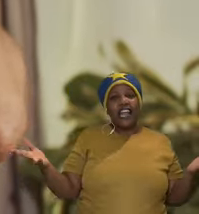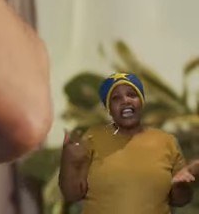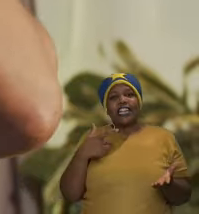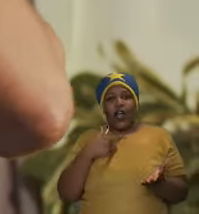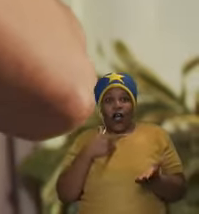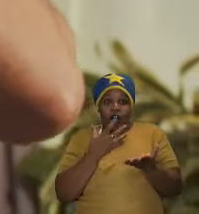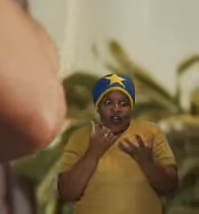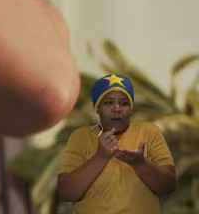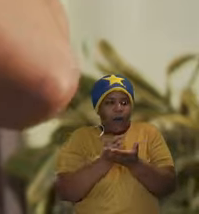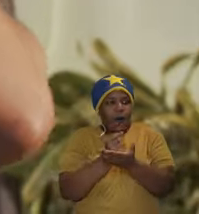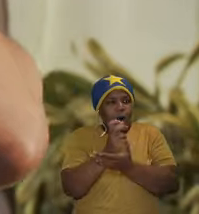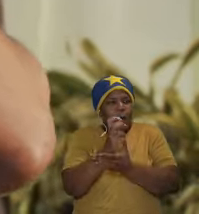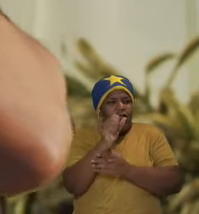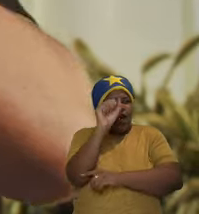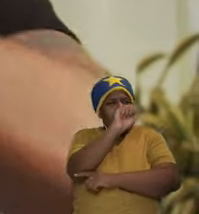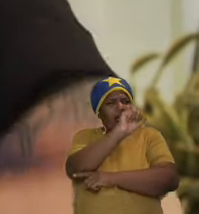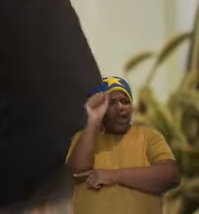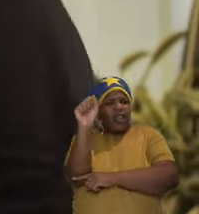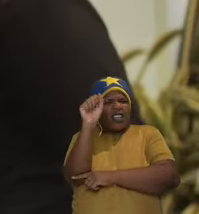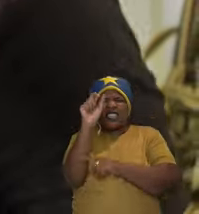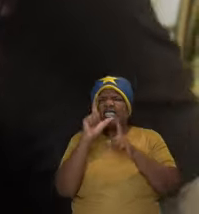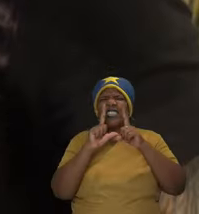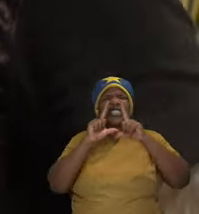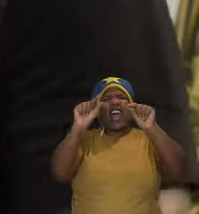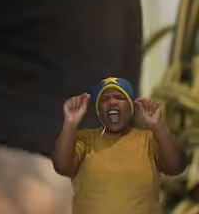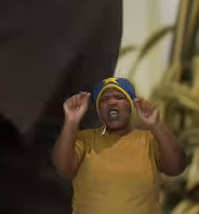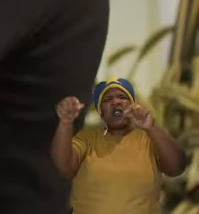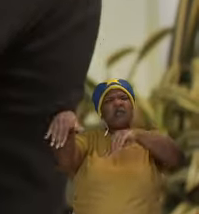Comprar uma vodka e sair sem rumo.